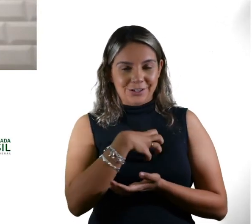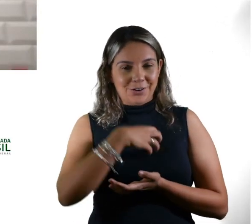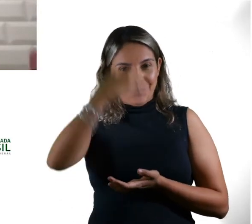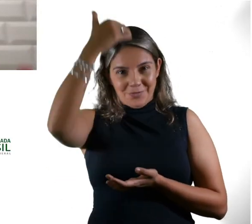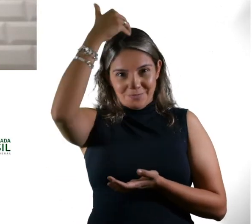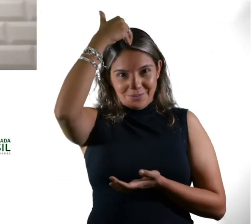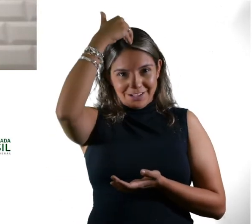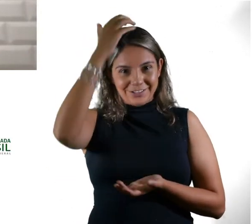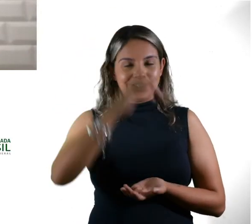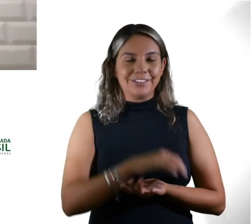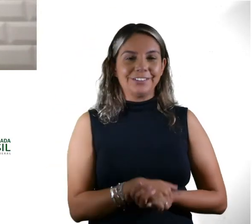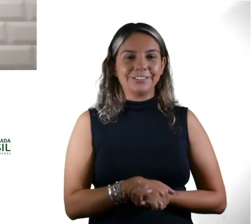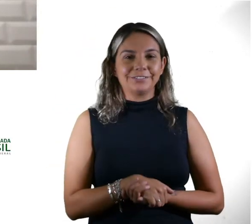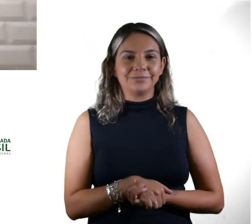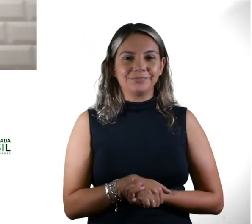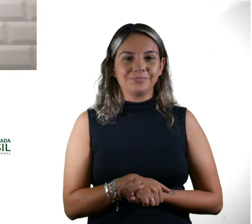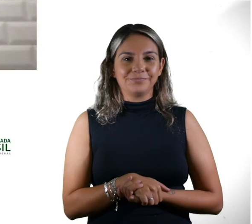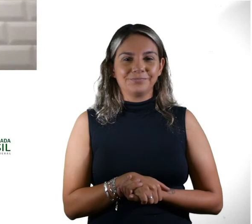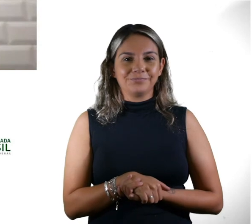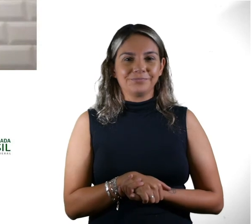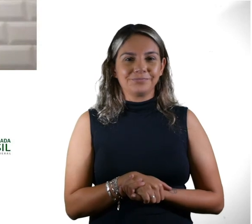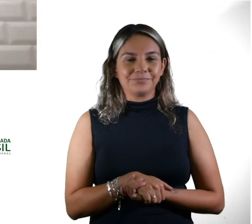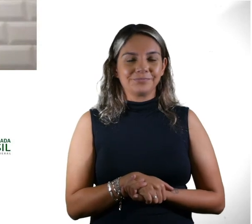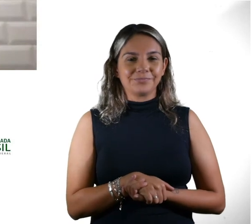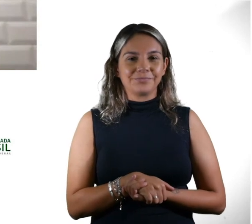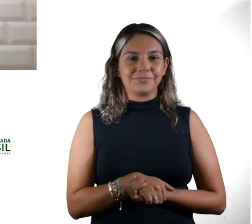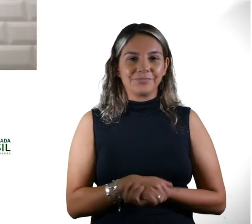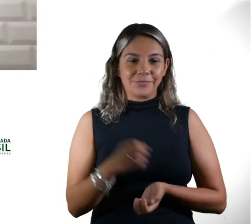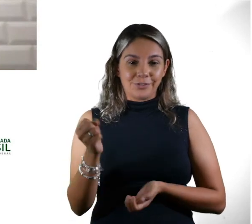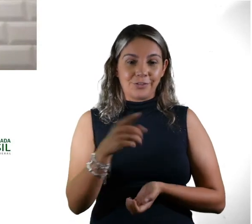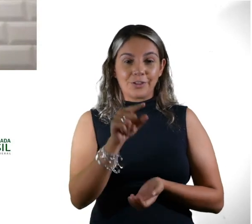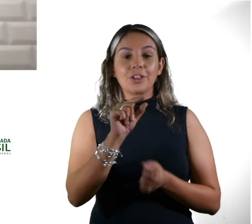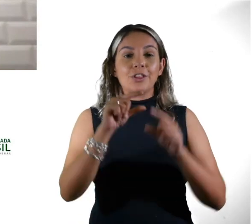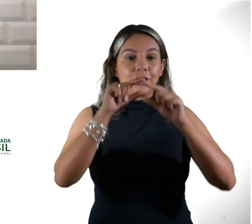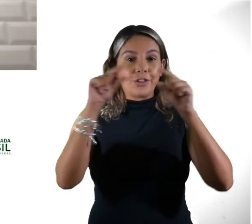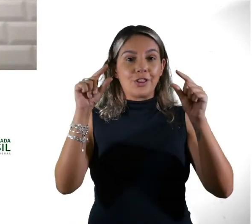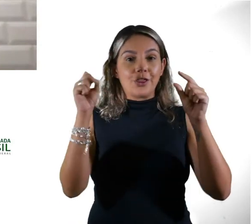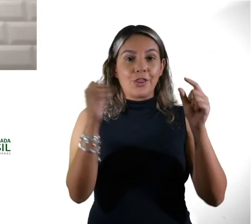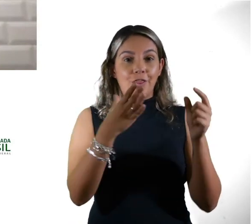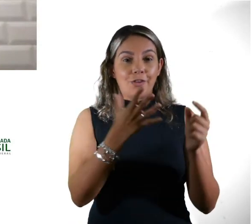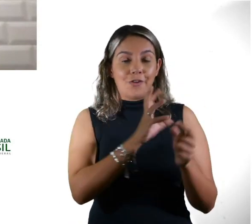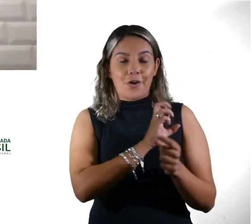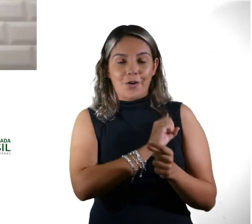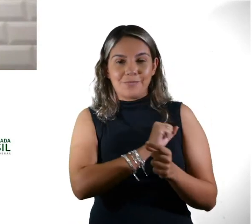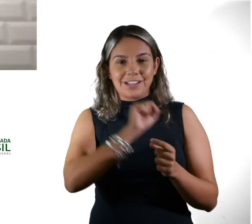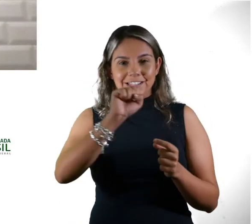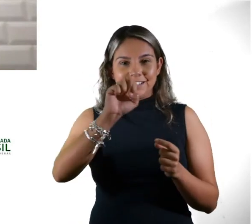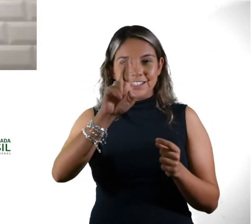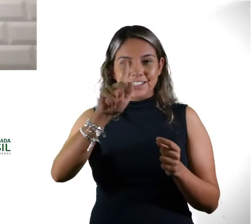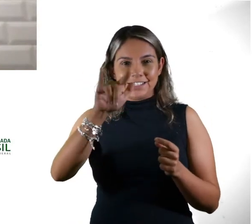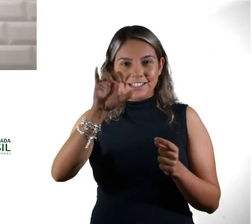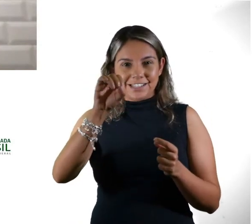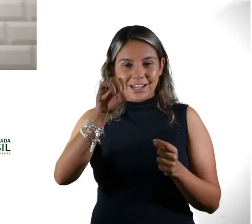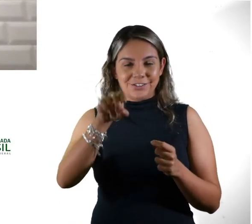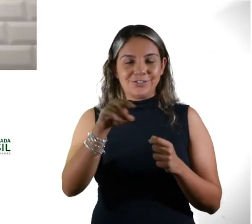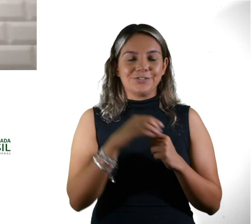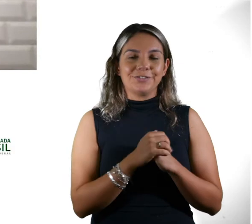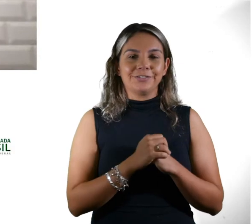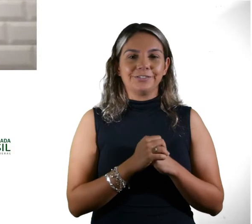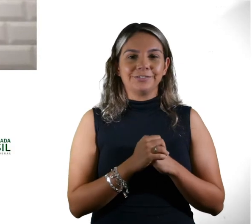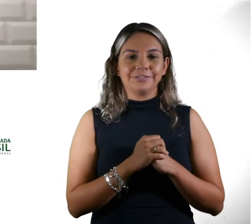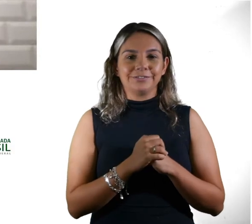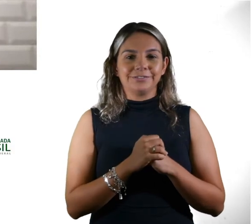sentir culpado achando que foi o título. É o título do novo romance do Sérgio Abranches, e